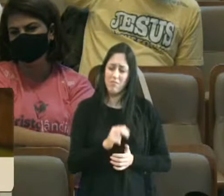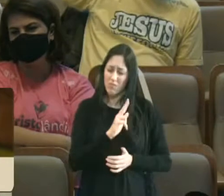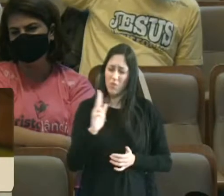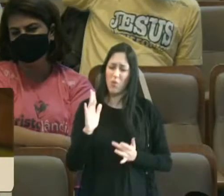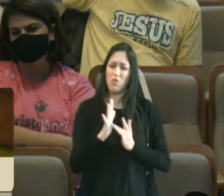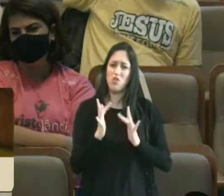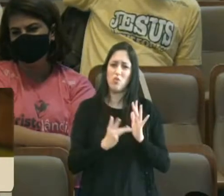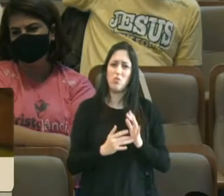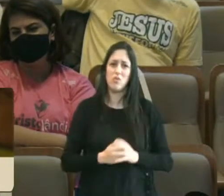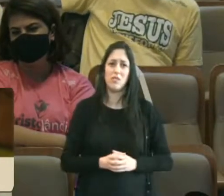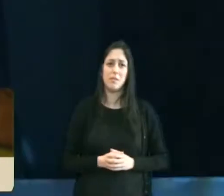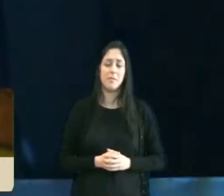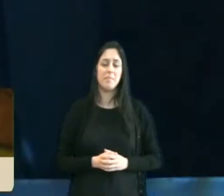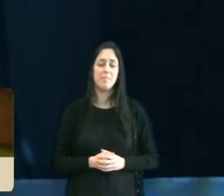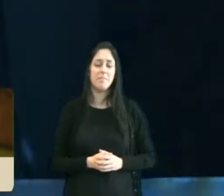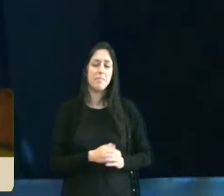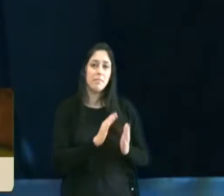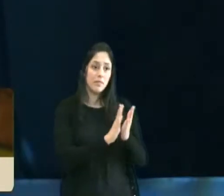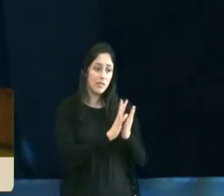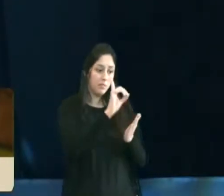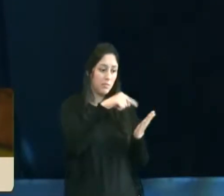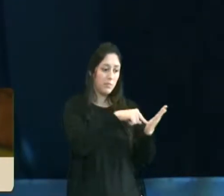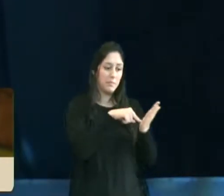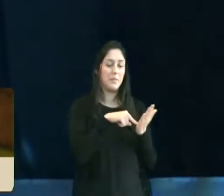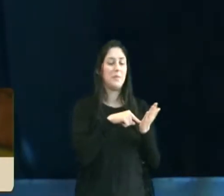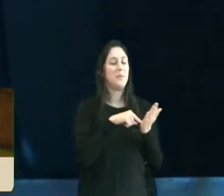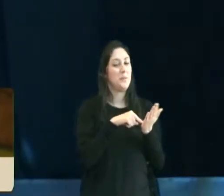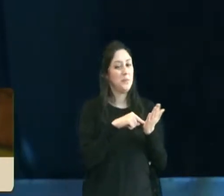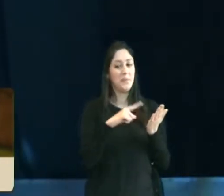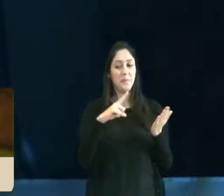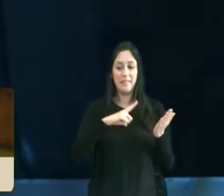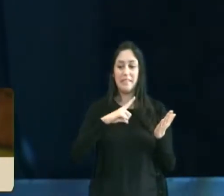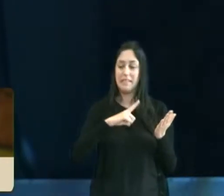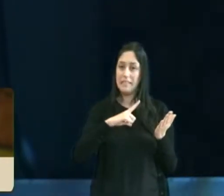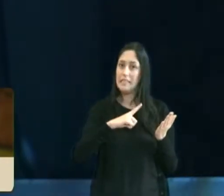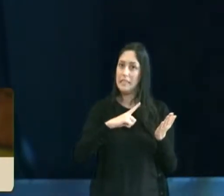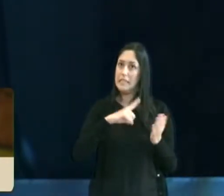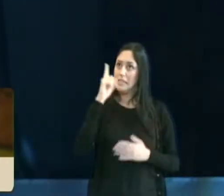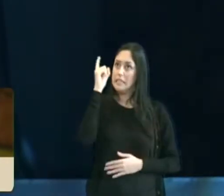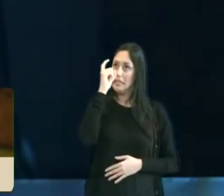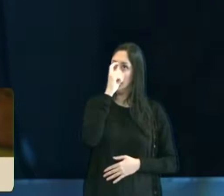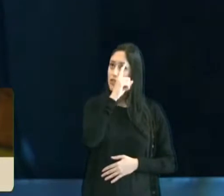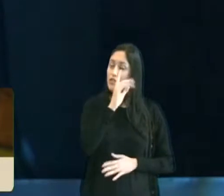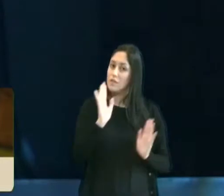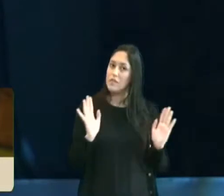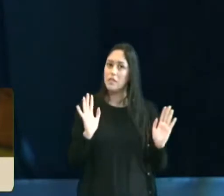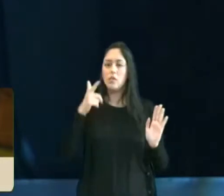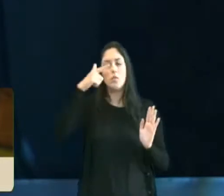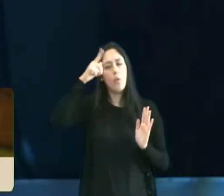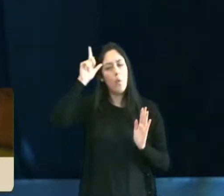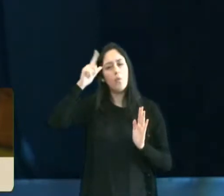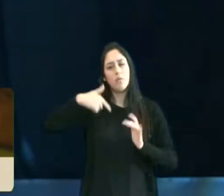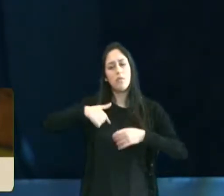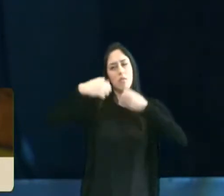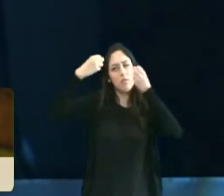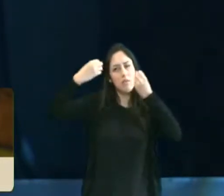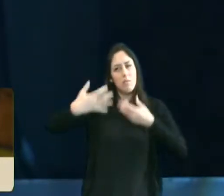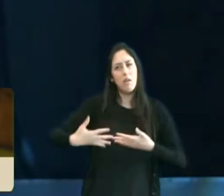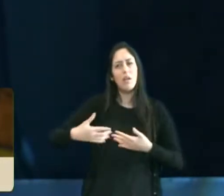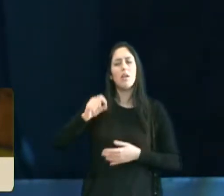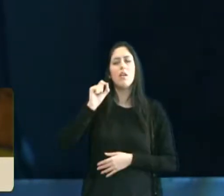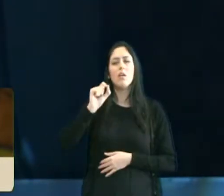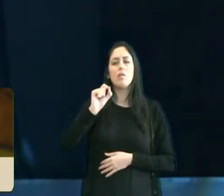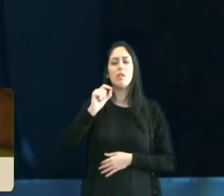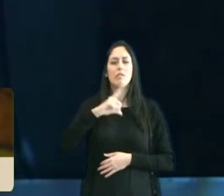A Bíblia vai nos apresentar alguns desafios que eles encontraram. Ontem eu falei sobre alguns. Ontem falei sobre o trauma